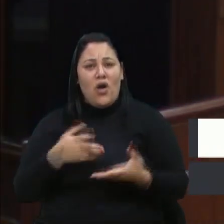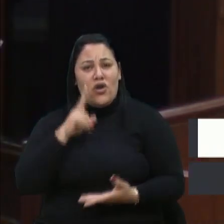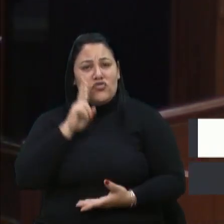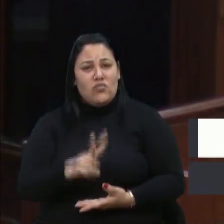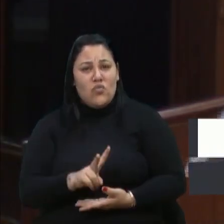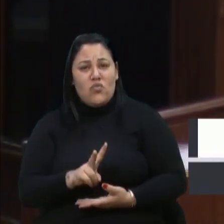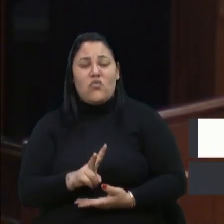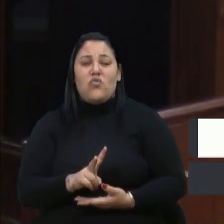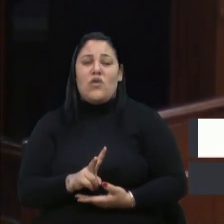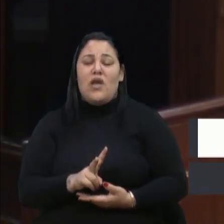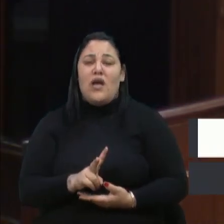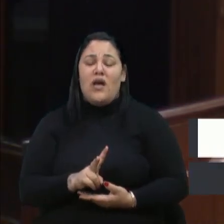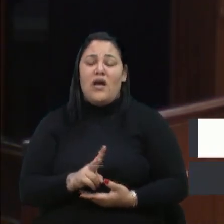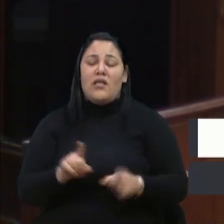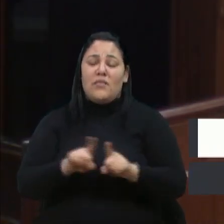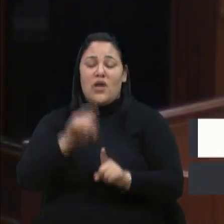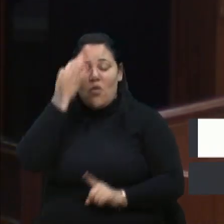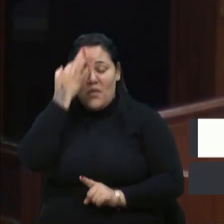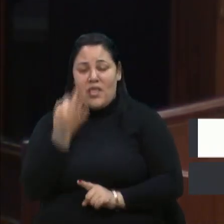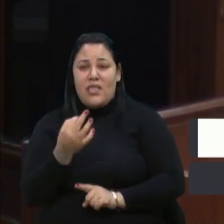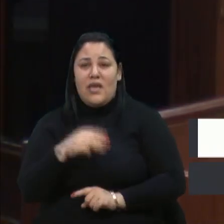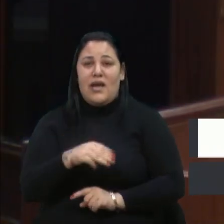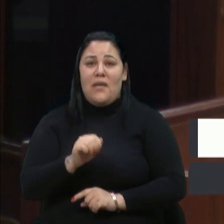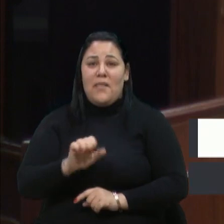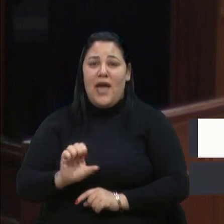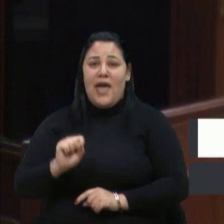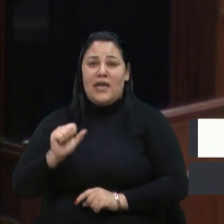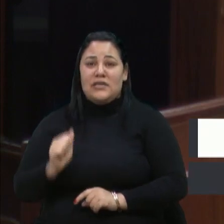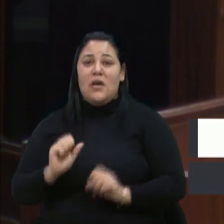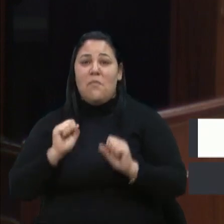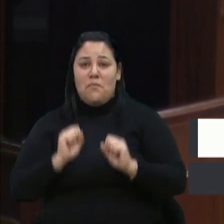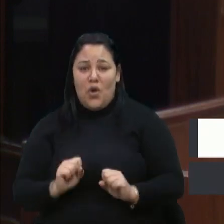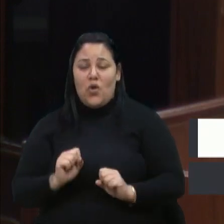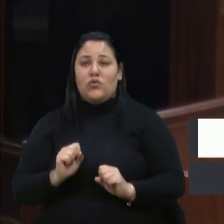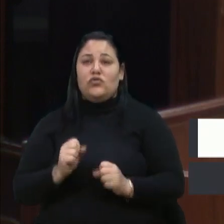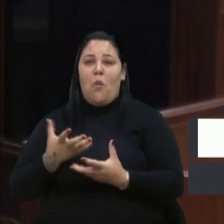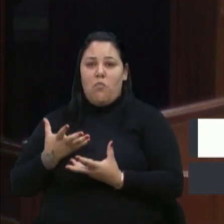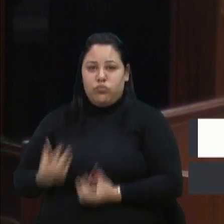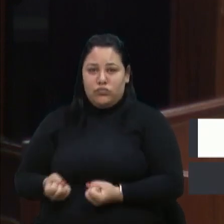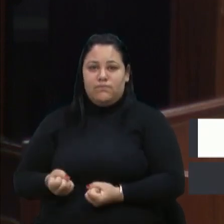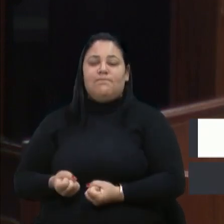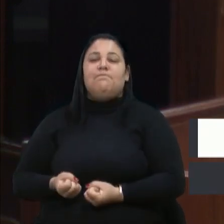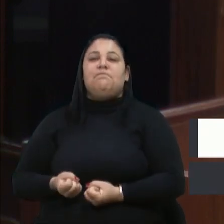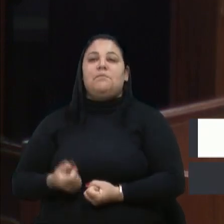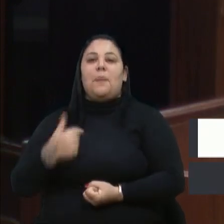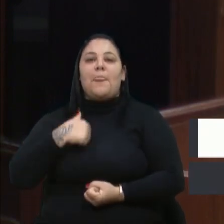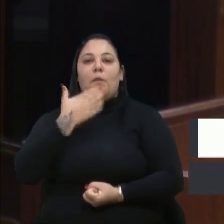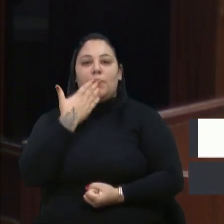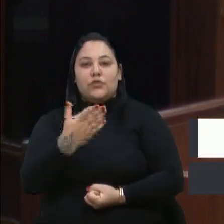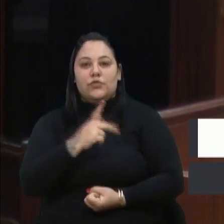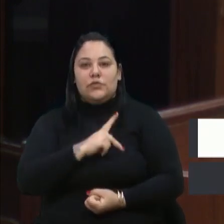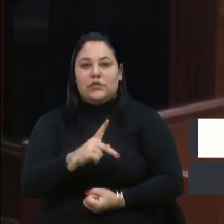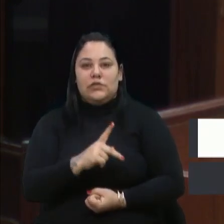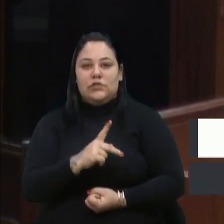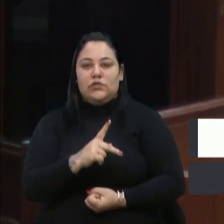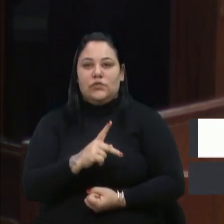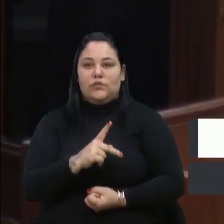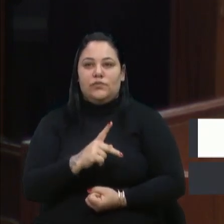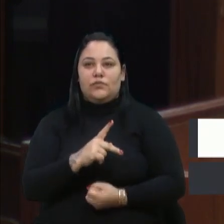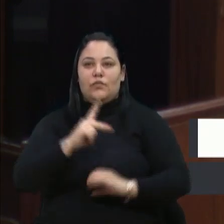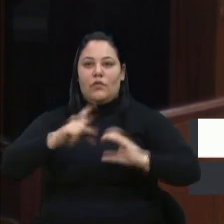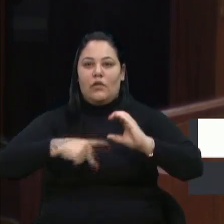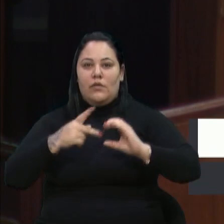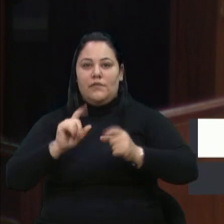frente e entender que a Maesa, sim, pode ser nossa. Eu pedi ao presidente da Câmara e à mesa que pudesse